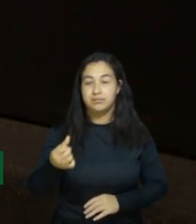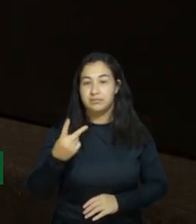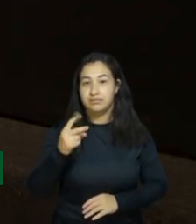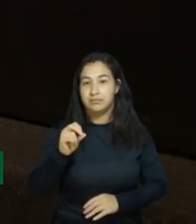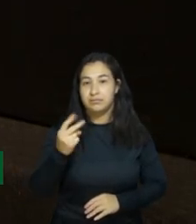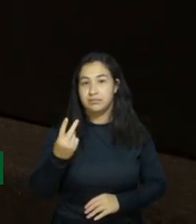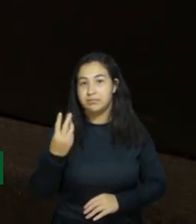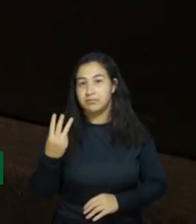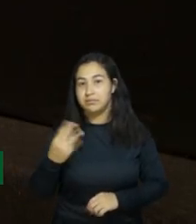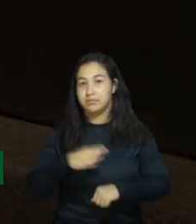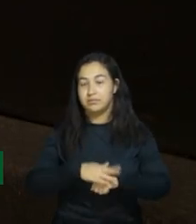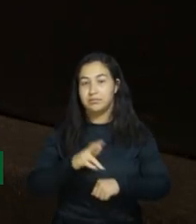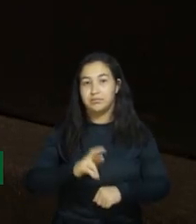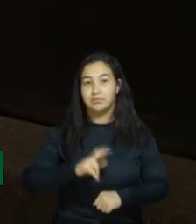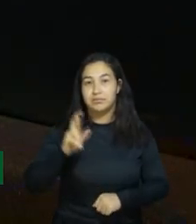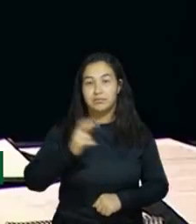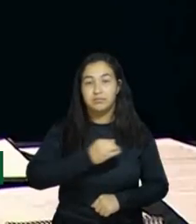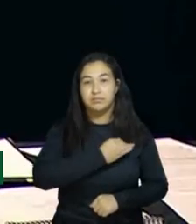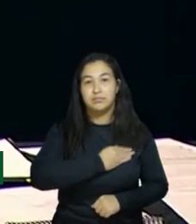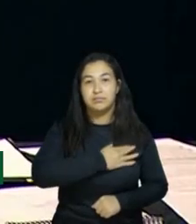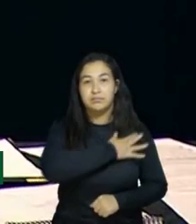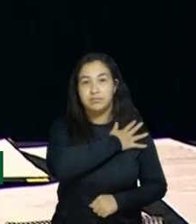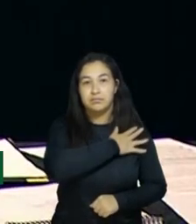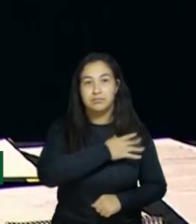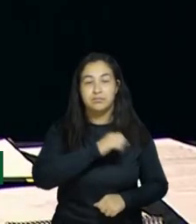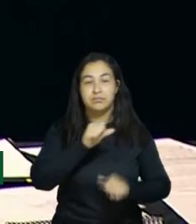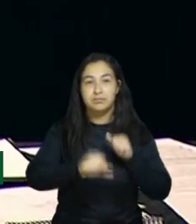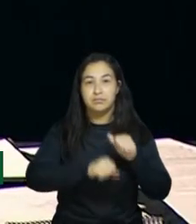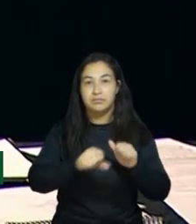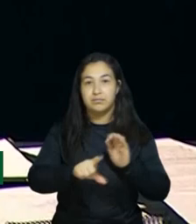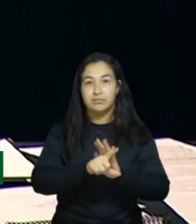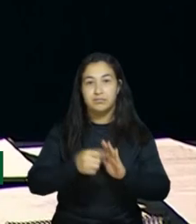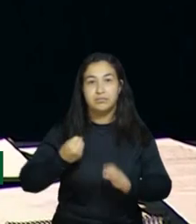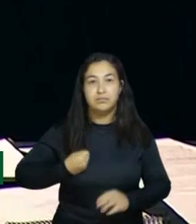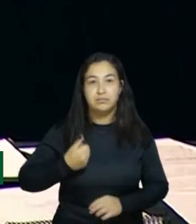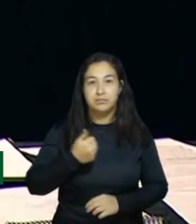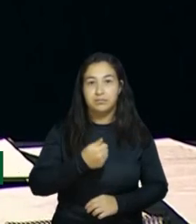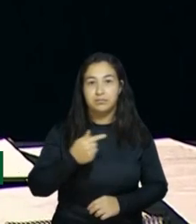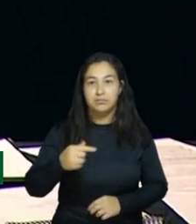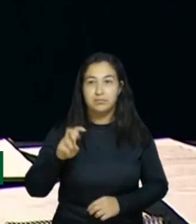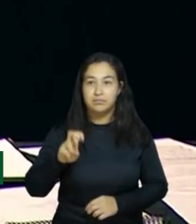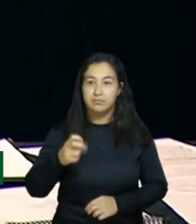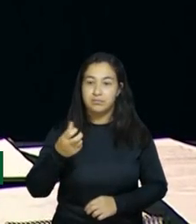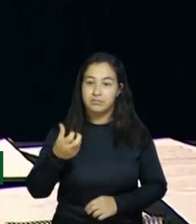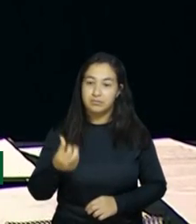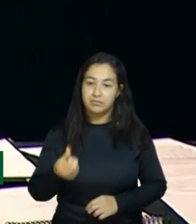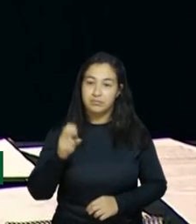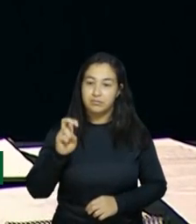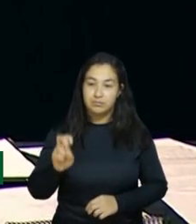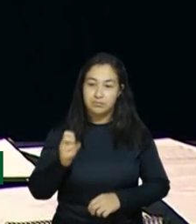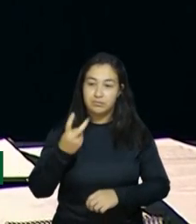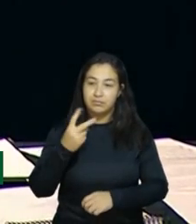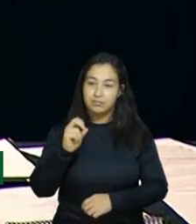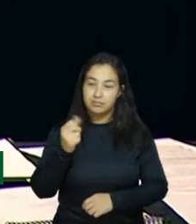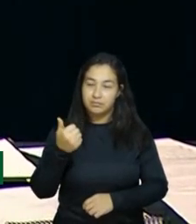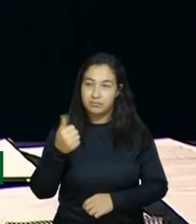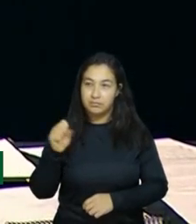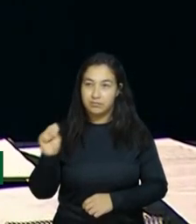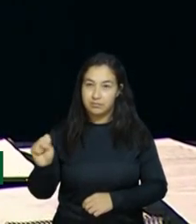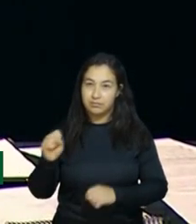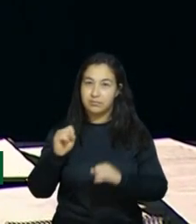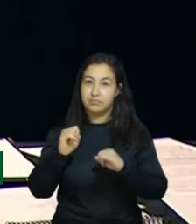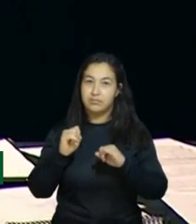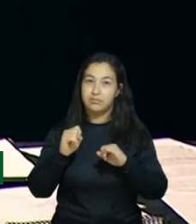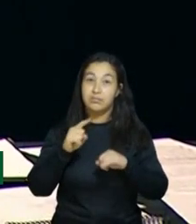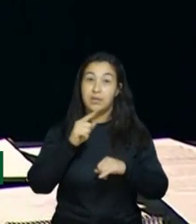286/2023, autoria, deputado Napoleão Bernardes. Altera a lei número 17.565 de 2018 para declarar o